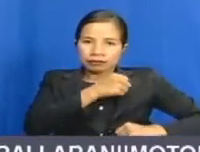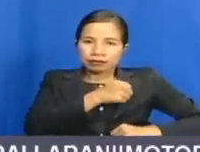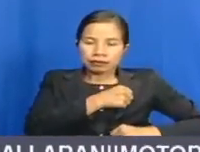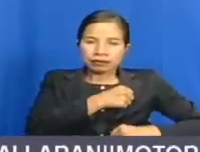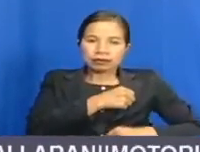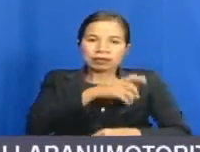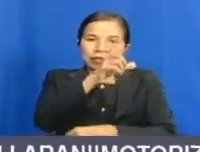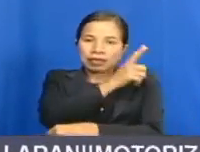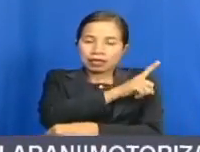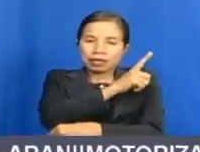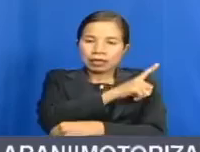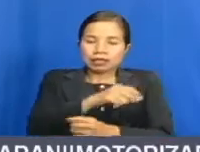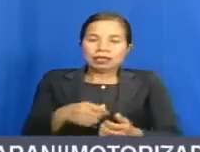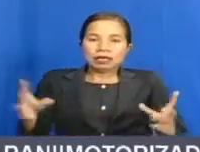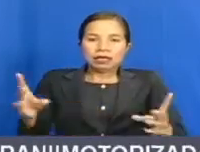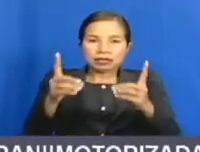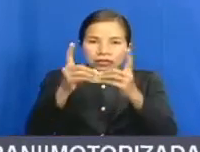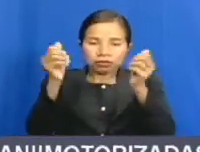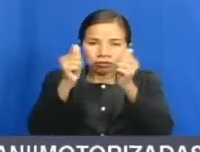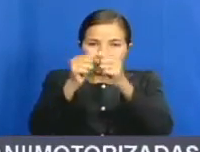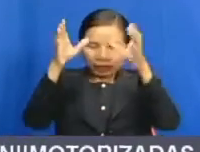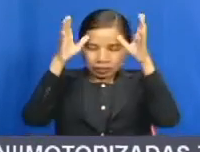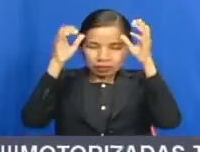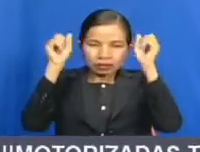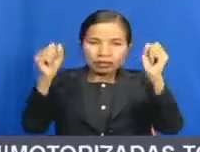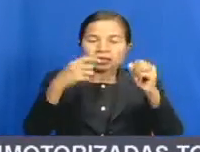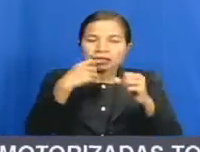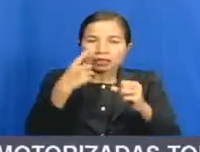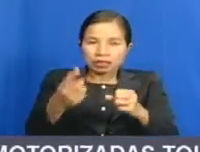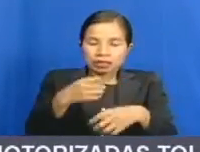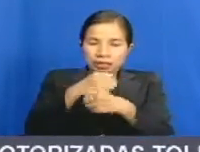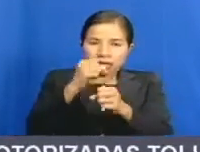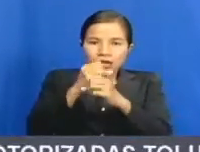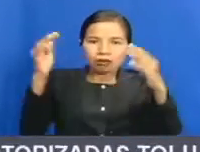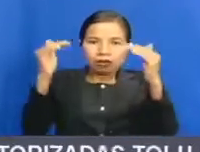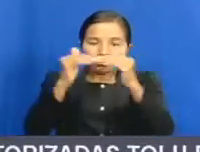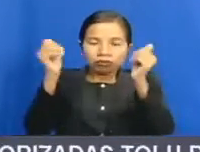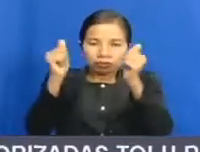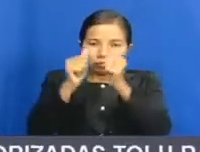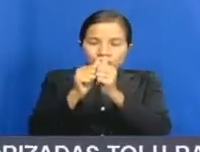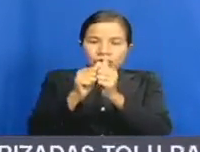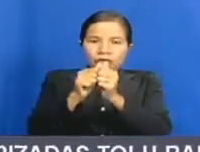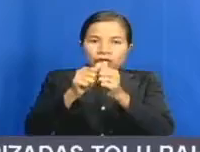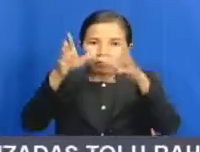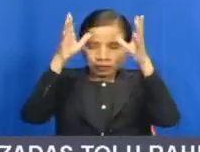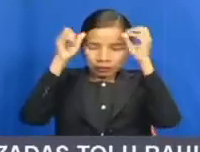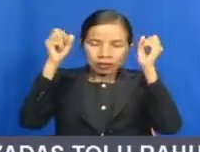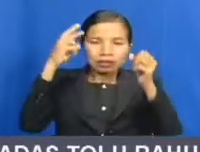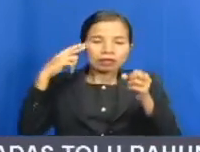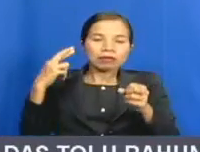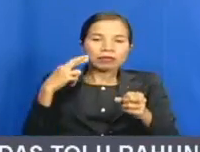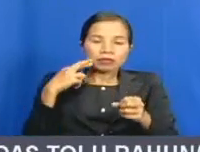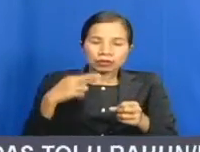Lera Anantimur. Rafoin Hassarumalu, o presidente da República, Teten. Nihalau encontro, o chefe de Estado, Zuzera Mozorta.